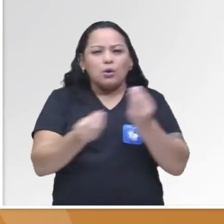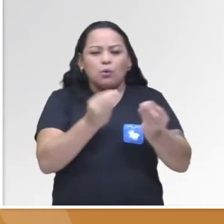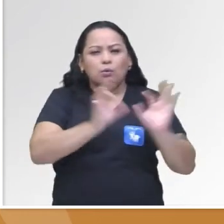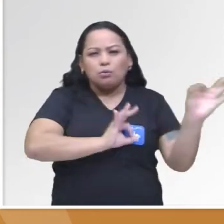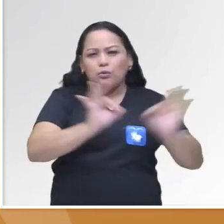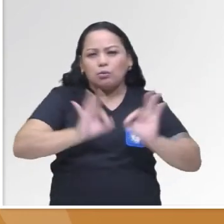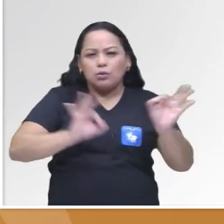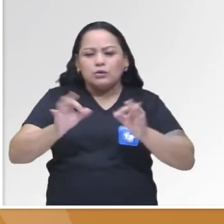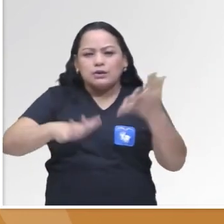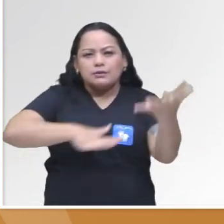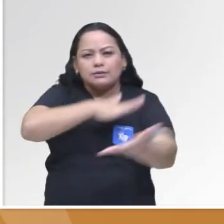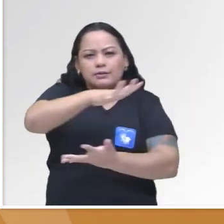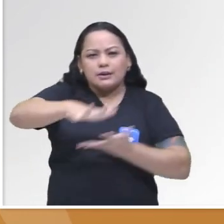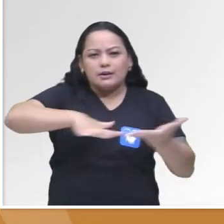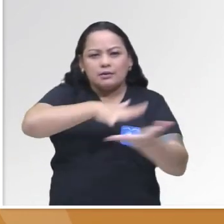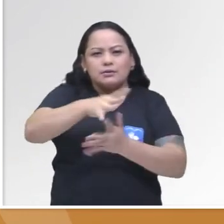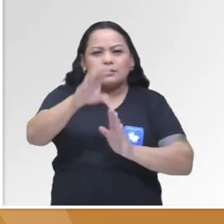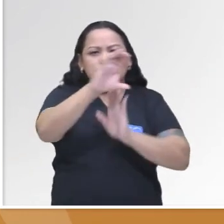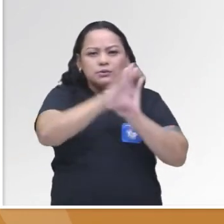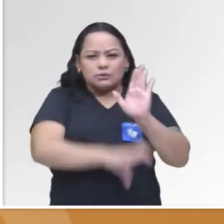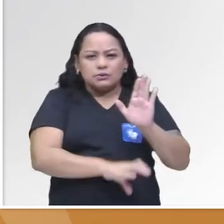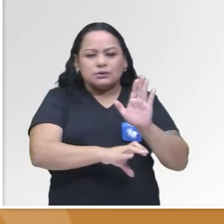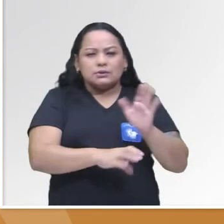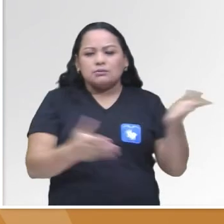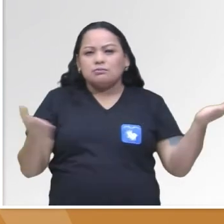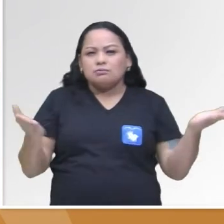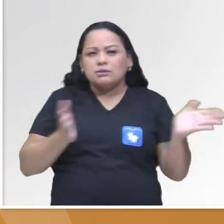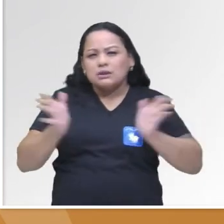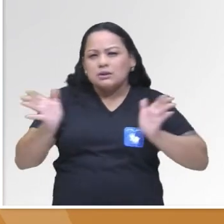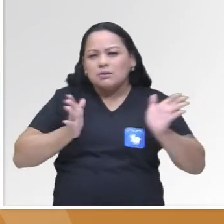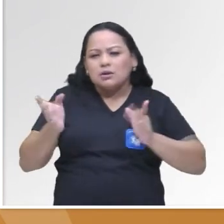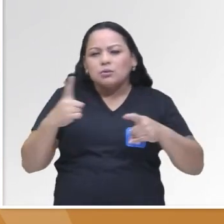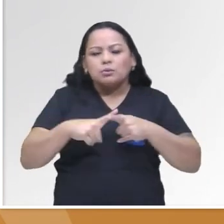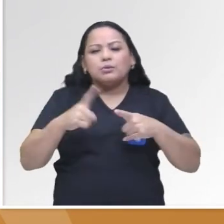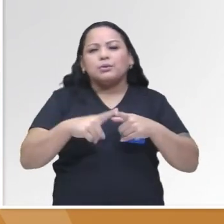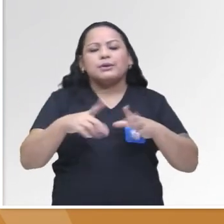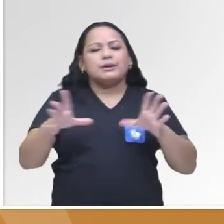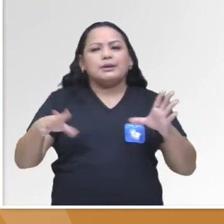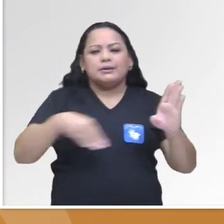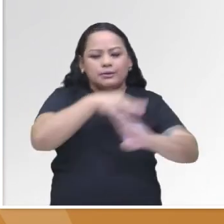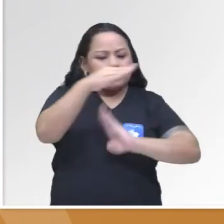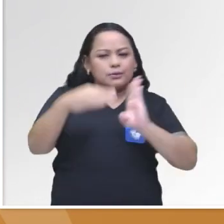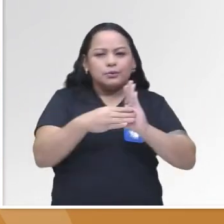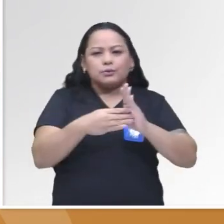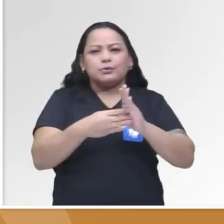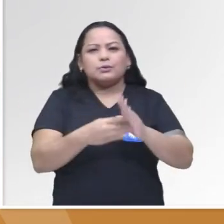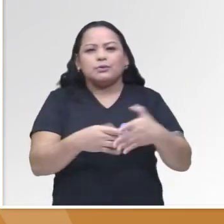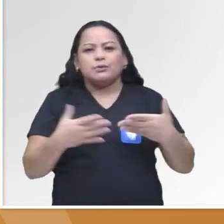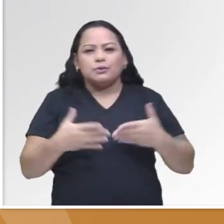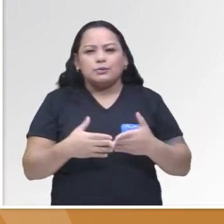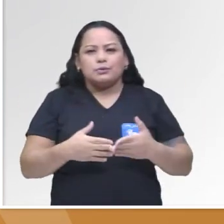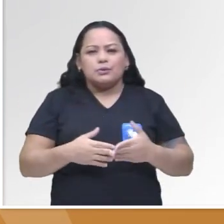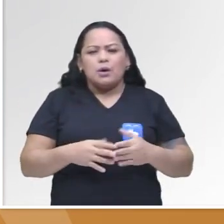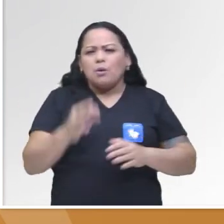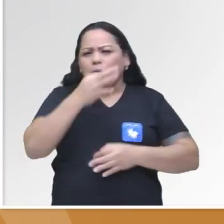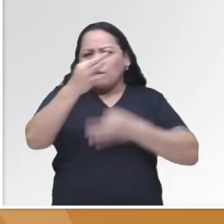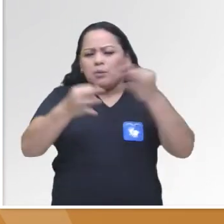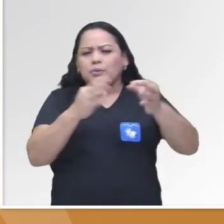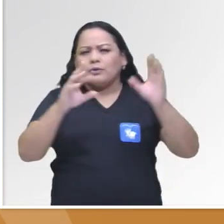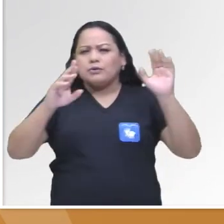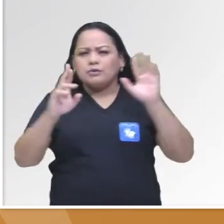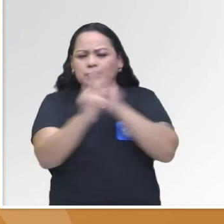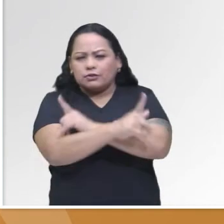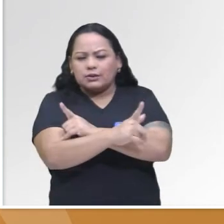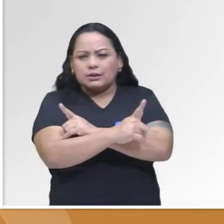da Revolução Constitucionalista, que nesse momento ali estava totalmente fazendo frente contrária ao governo